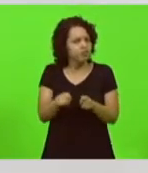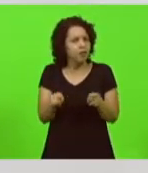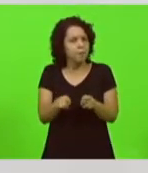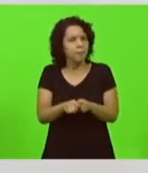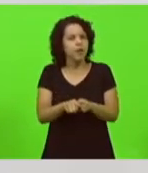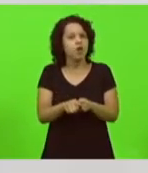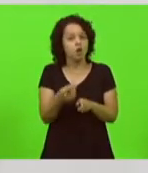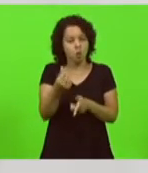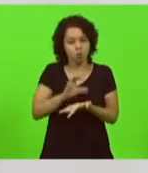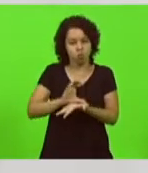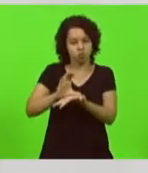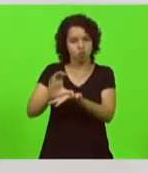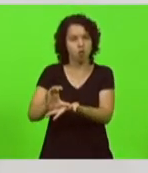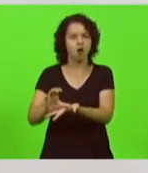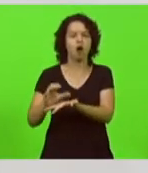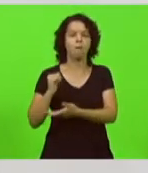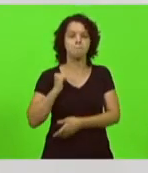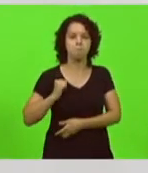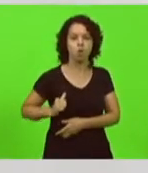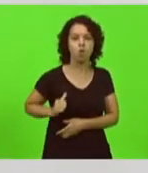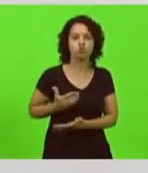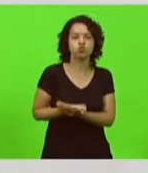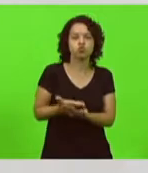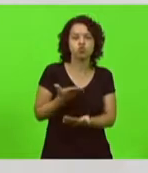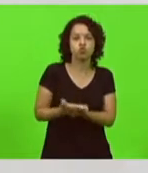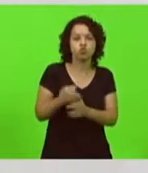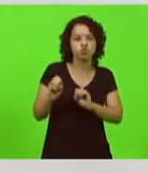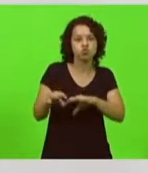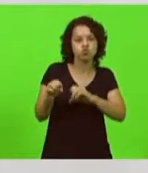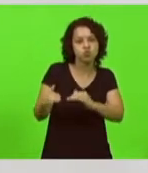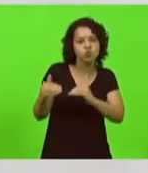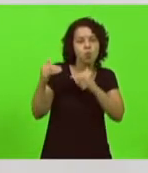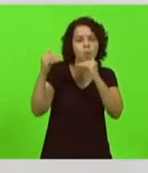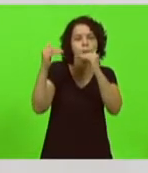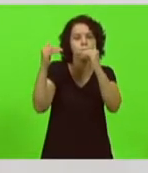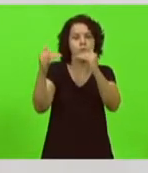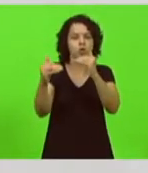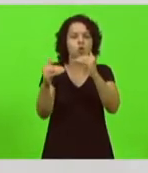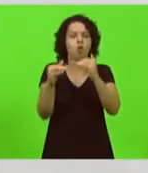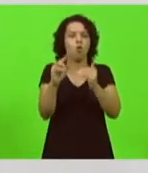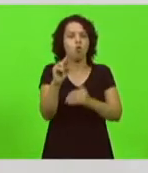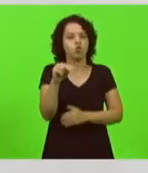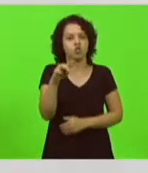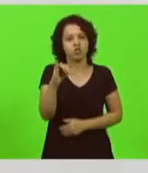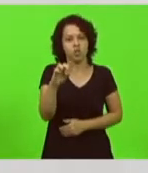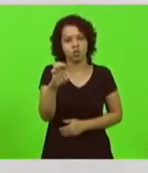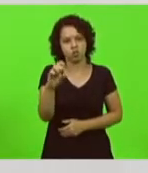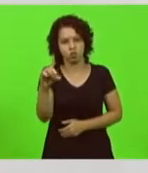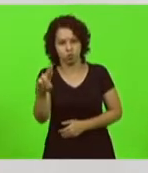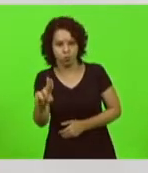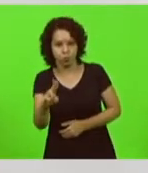bolsas de estudo para o ensino superior, por meio do UNIEDU. Somados